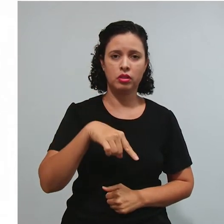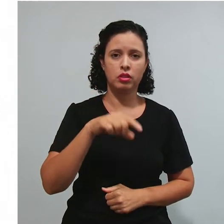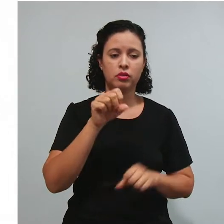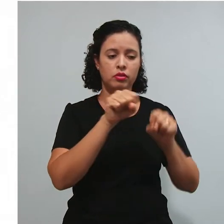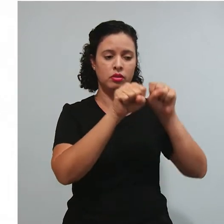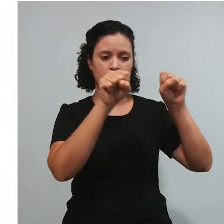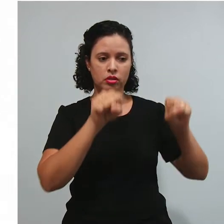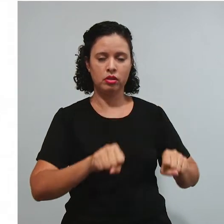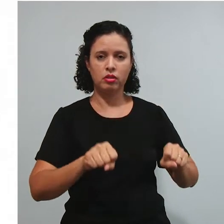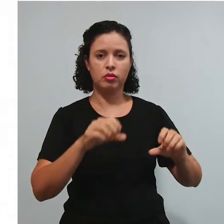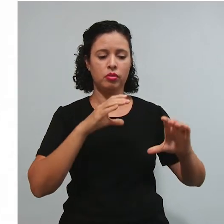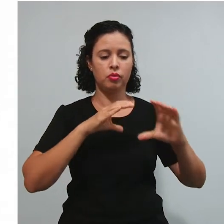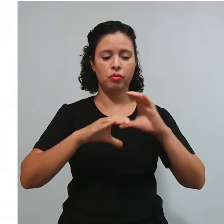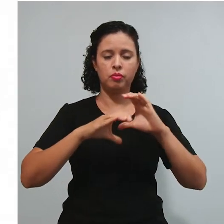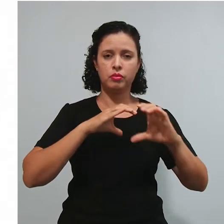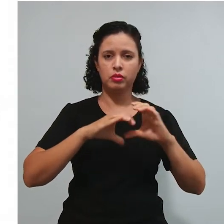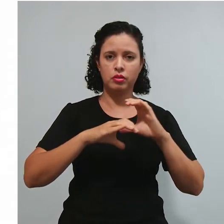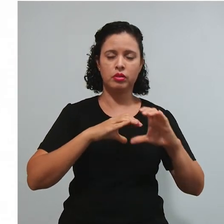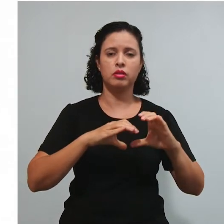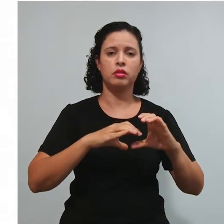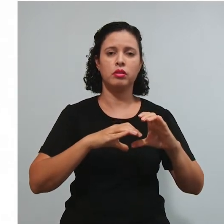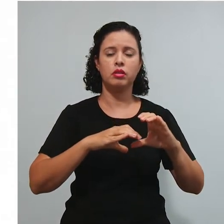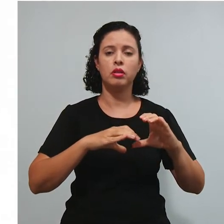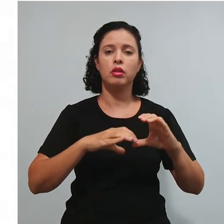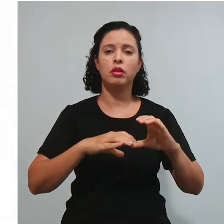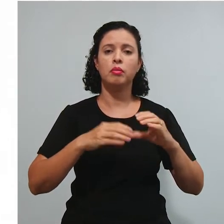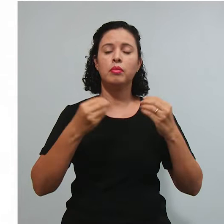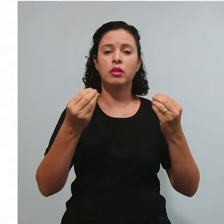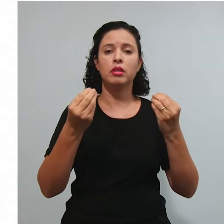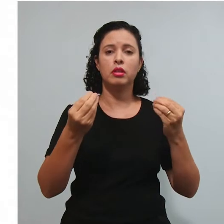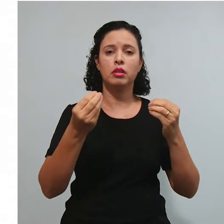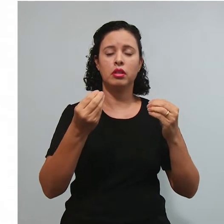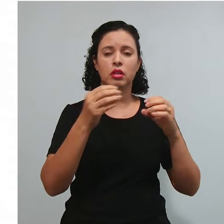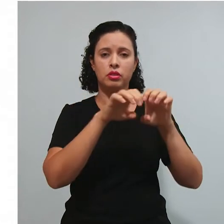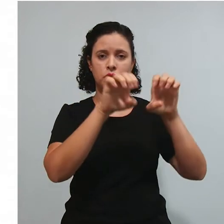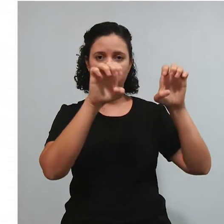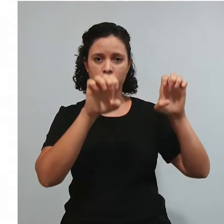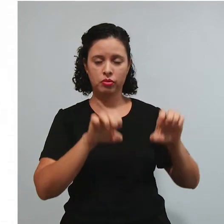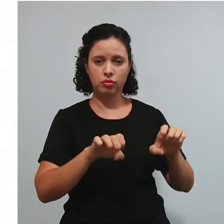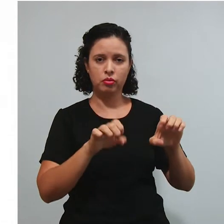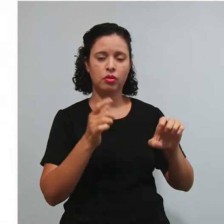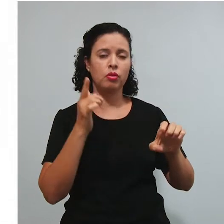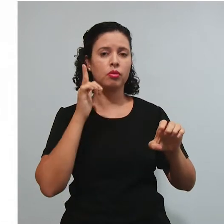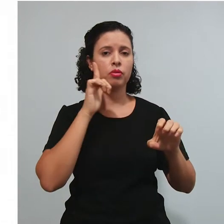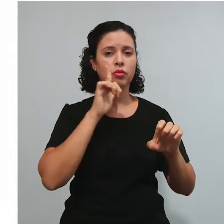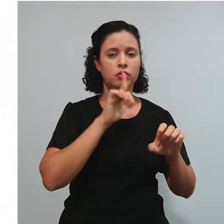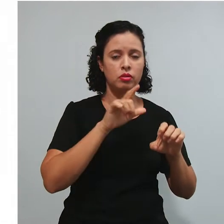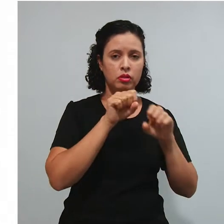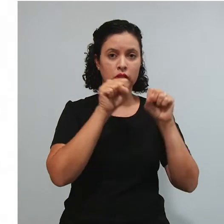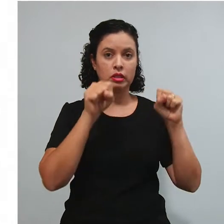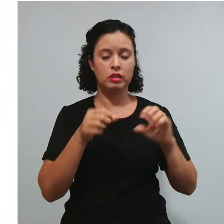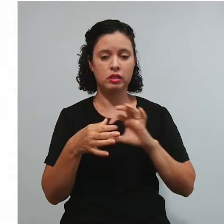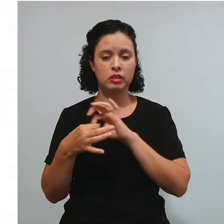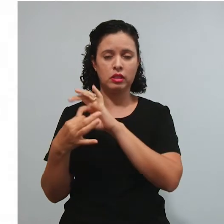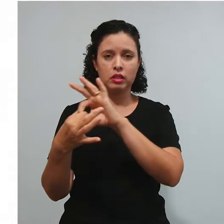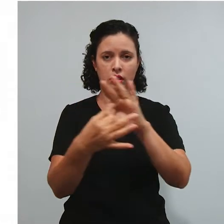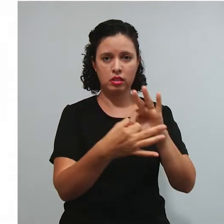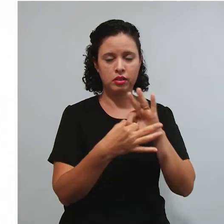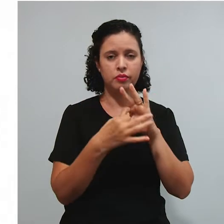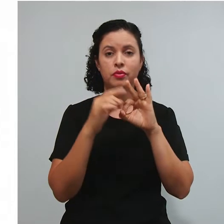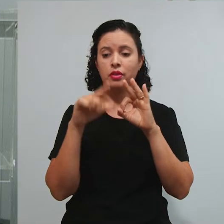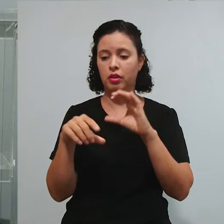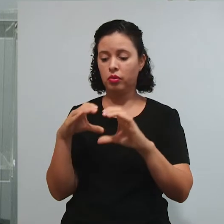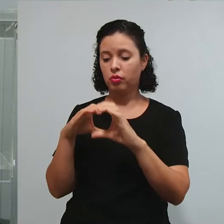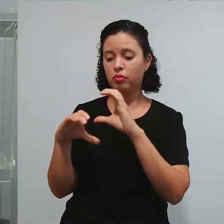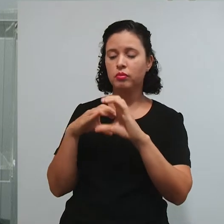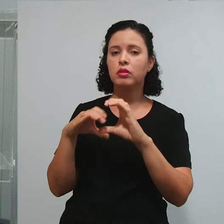É necessário para que essa estrutura se configure como um sistema integrado. O que é isso, professora? É a comunicação,